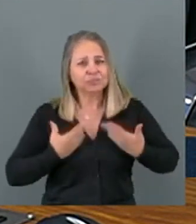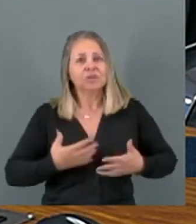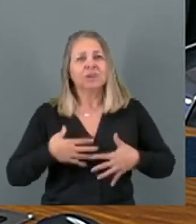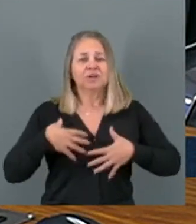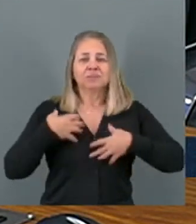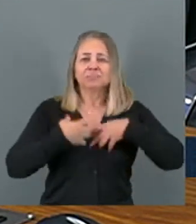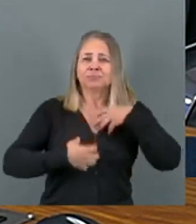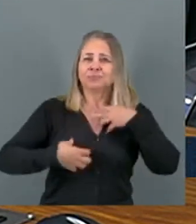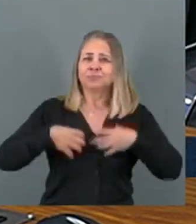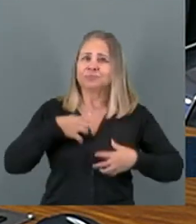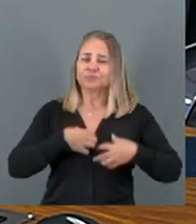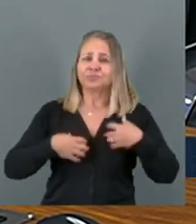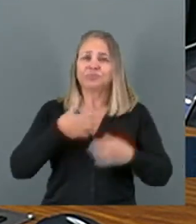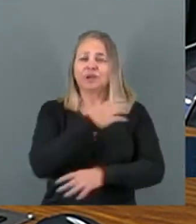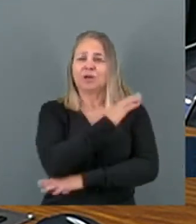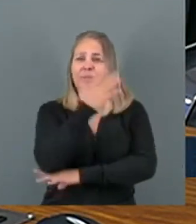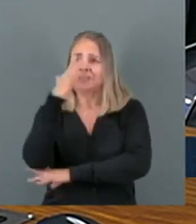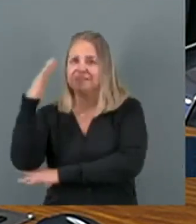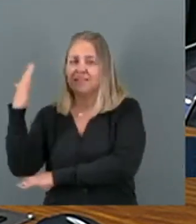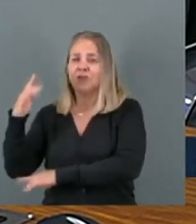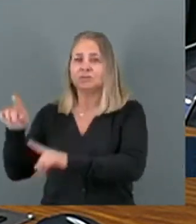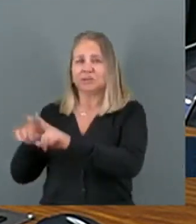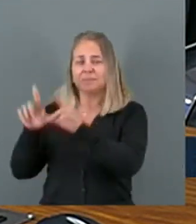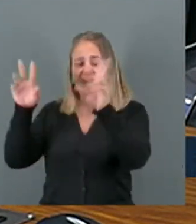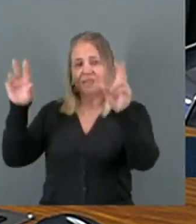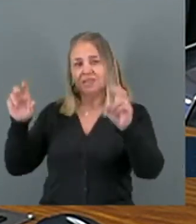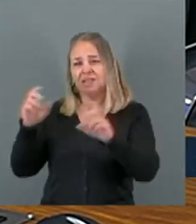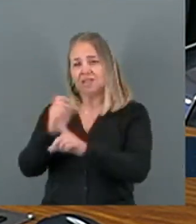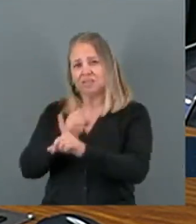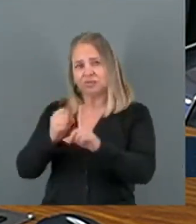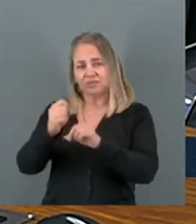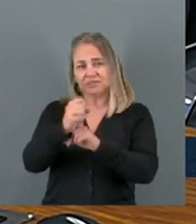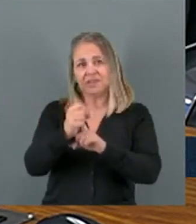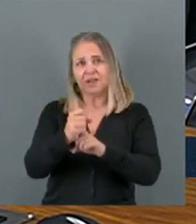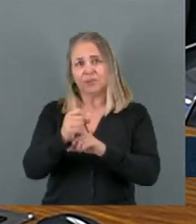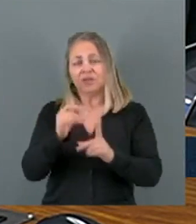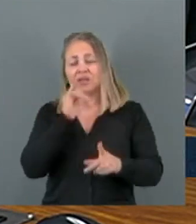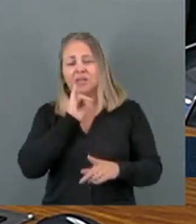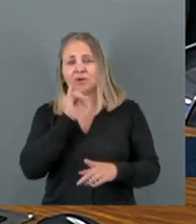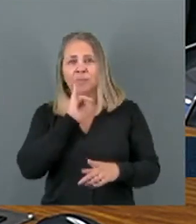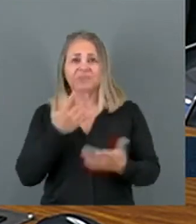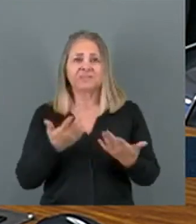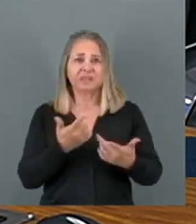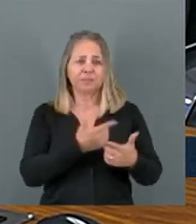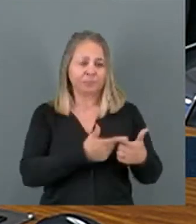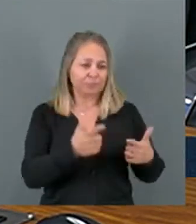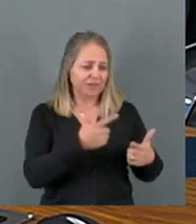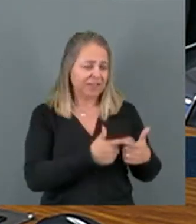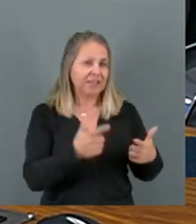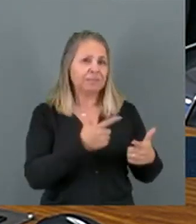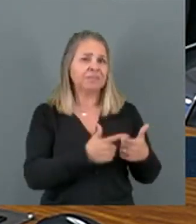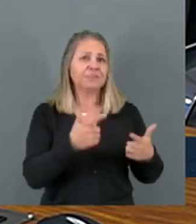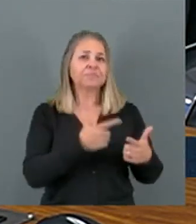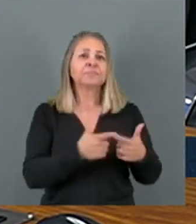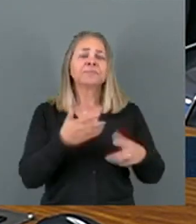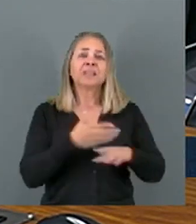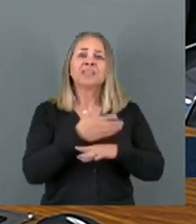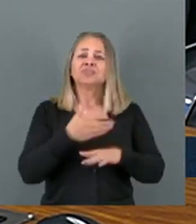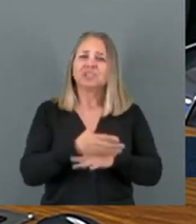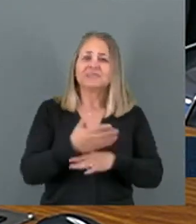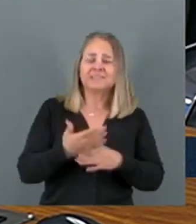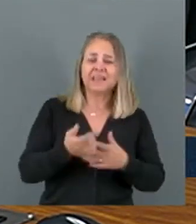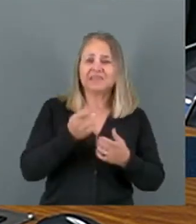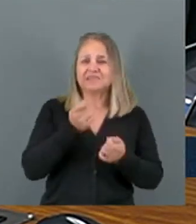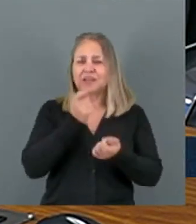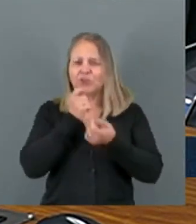vezes isso está diretamente ligado a uma questão ambiental e social, por exemplo, acesso a meios letais, facilidade de acesso à arma, outros tipos de veneno